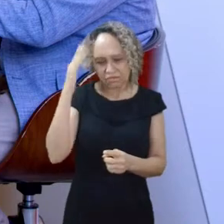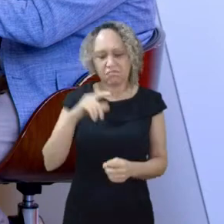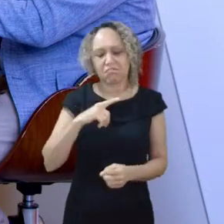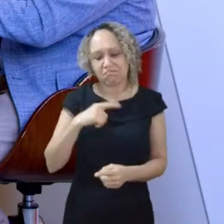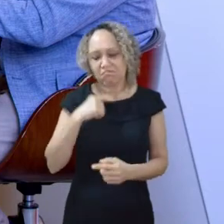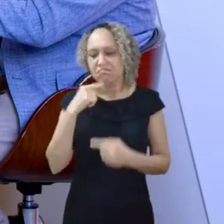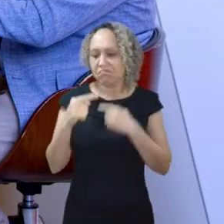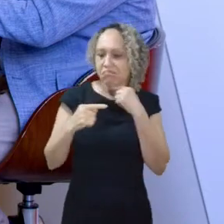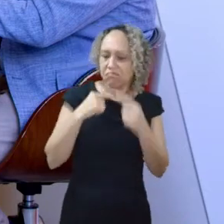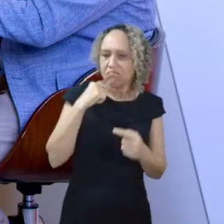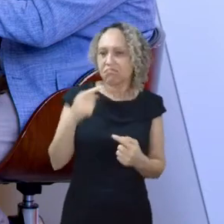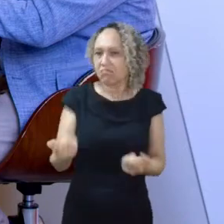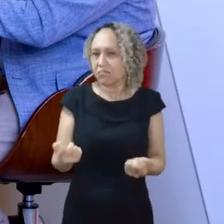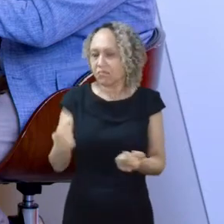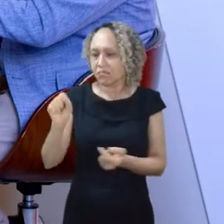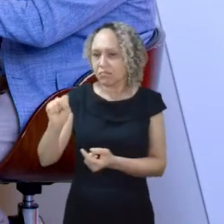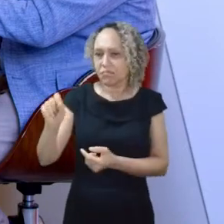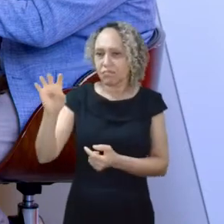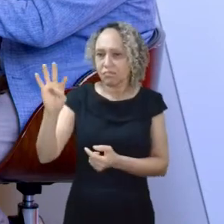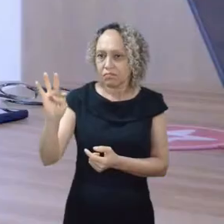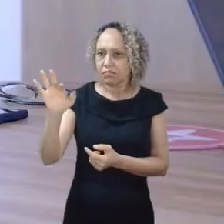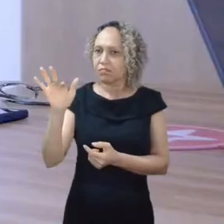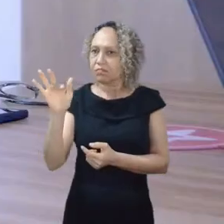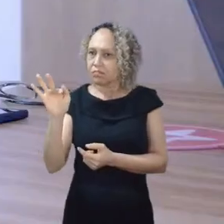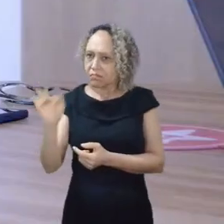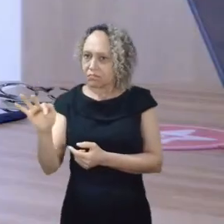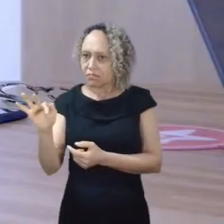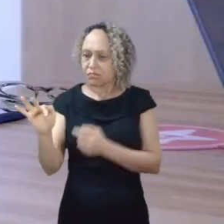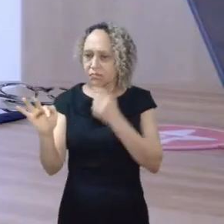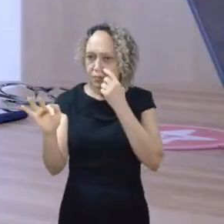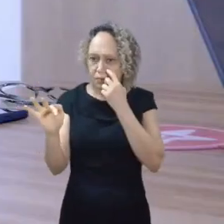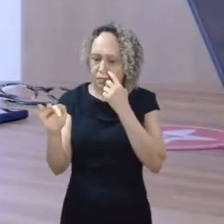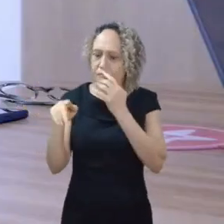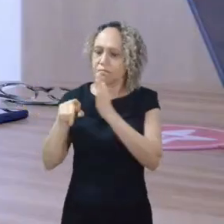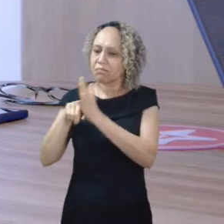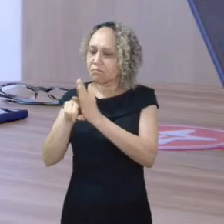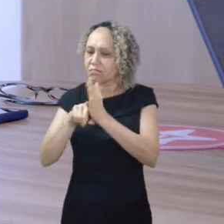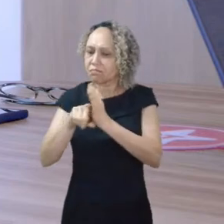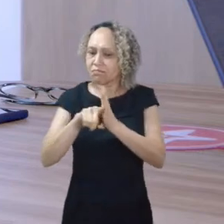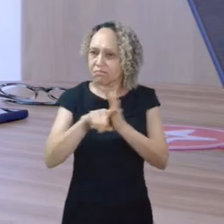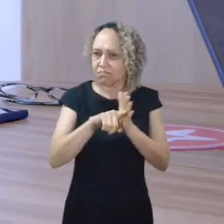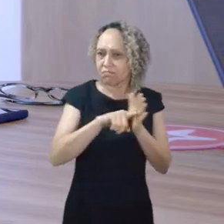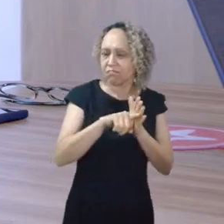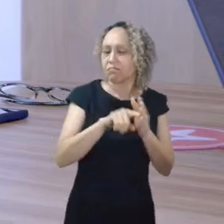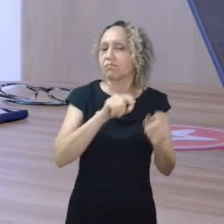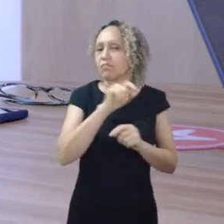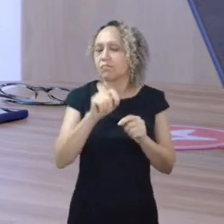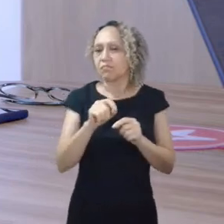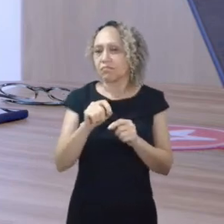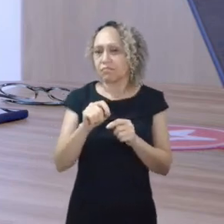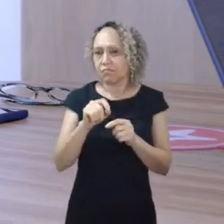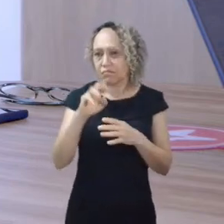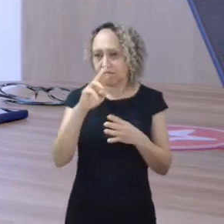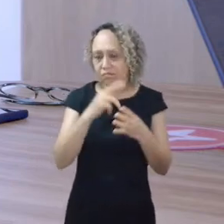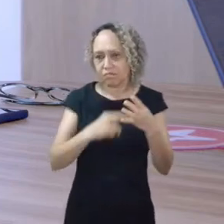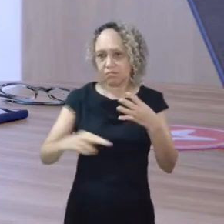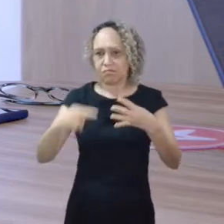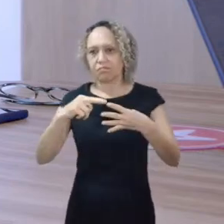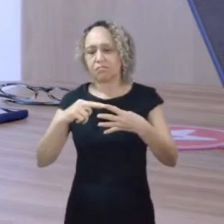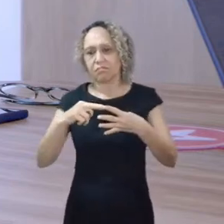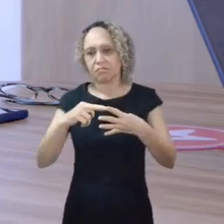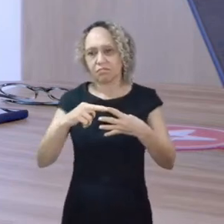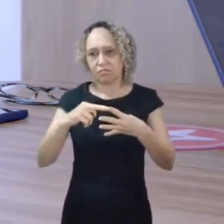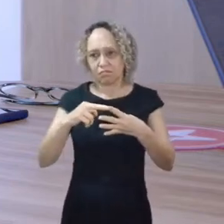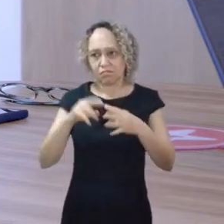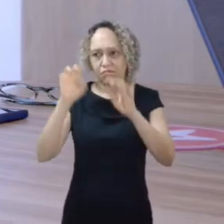Supremo vai passar um pouquinho do ponto, em tese, do que seria um recurso extraordinário, mas o Supremo vai sim entrar, já está entrando. Esses